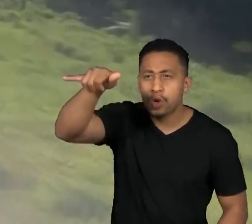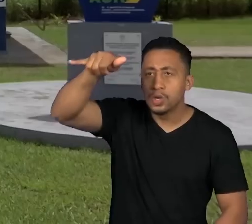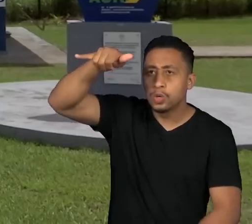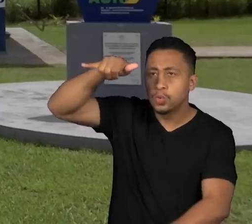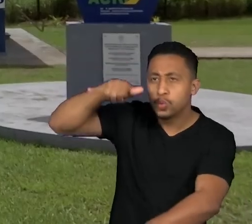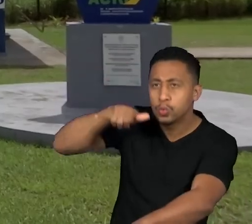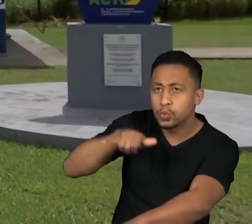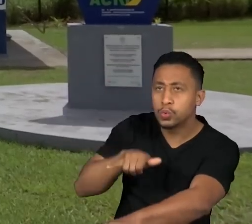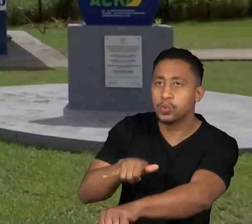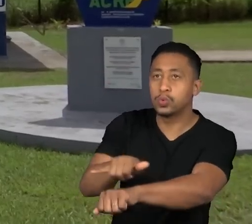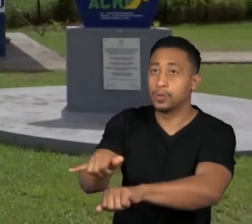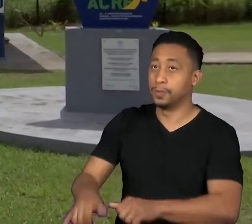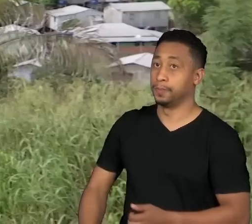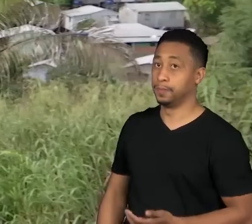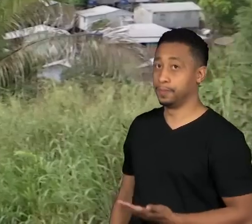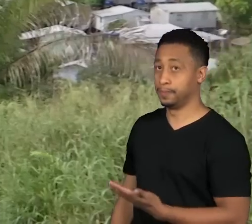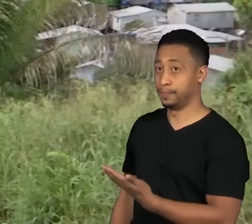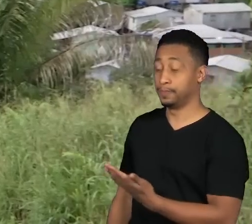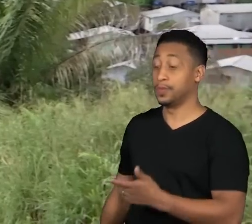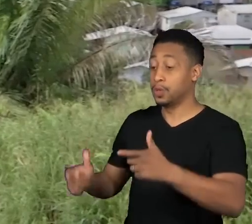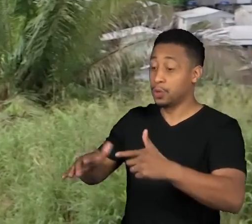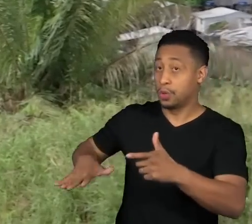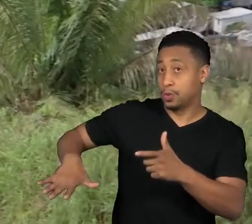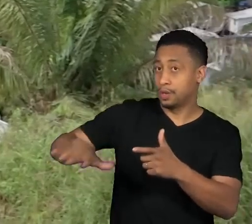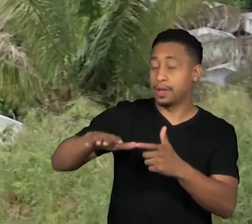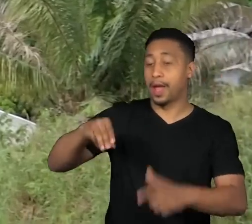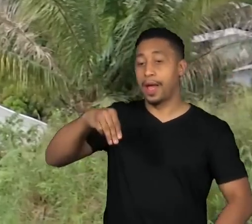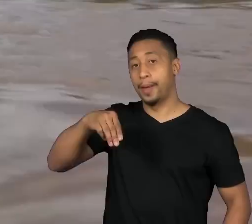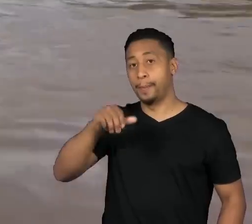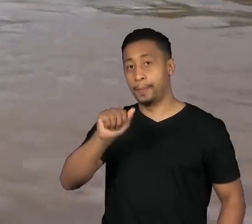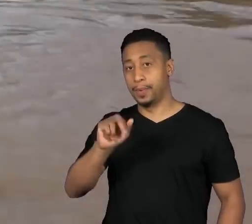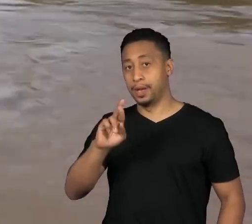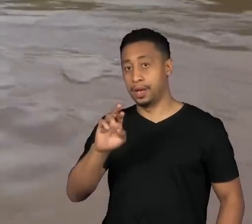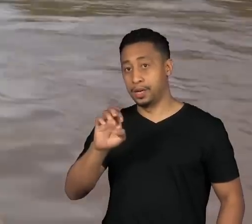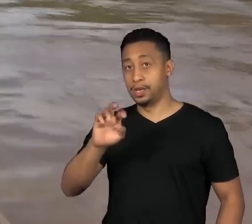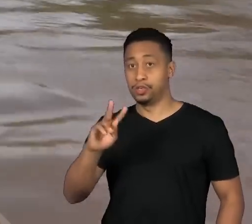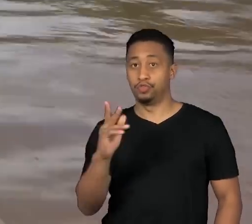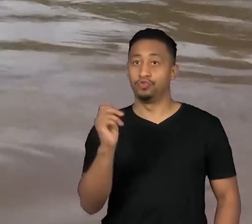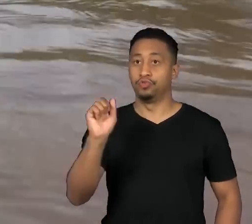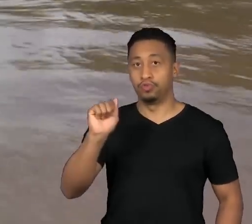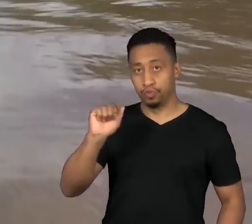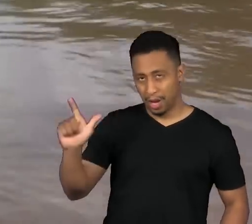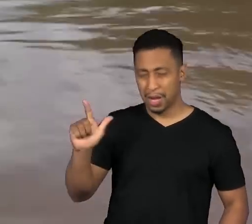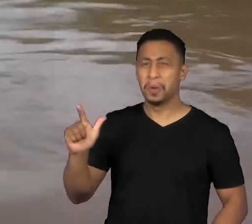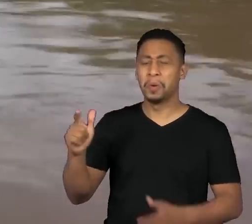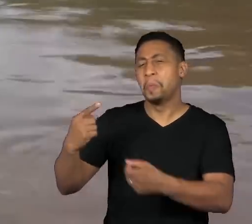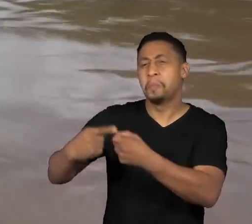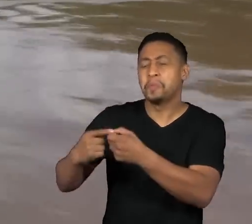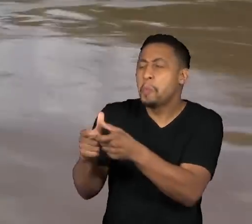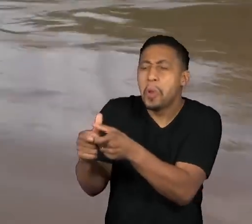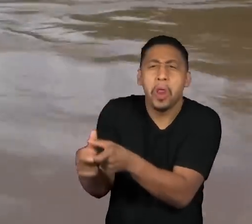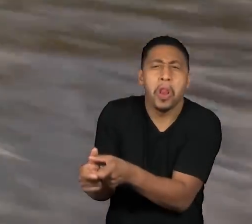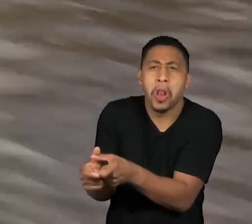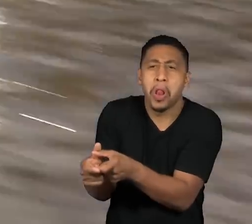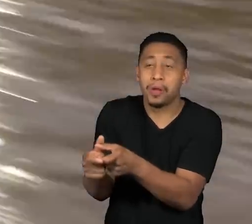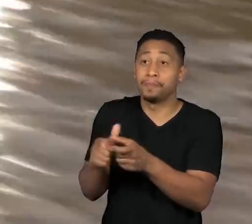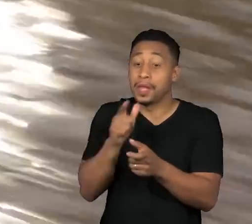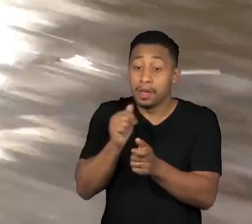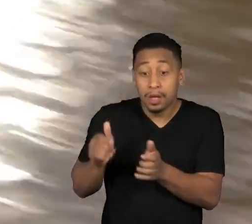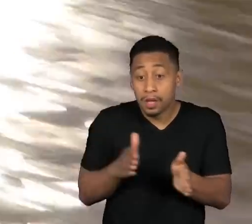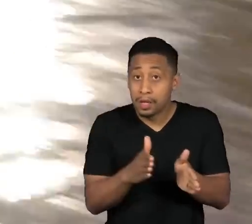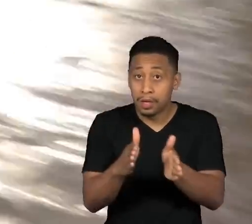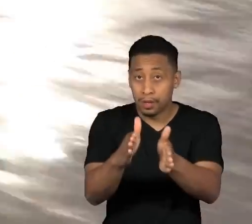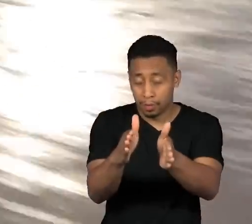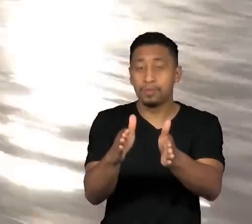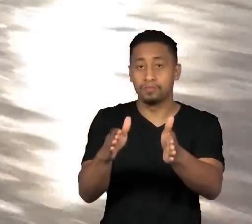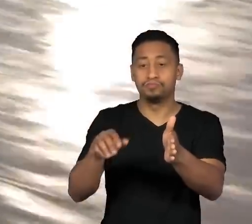Pousamos em Marechal Thaumaturgo, cidade de 20 mil habitantes no encontro dos rios Juruá e Amônia. Daqui para